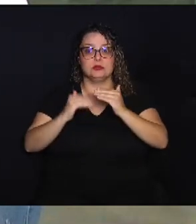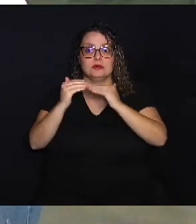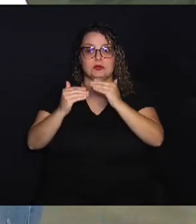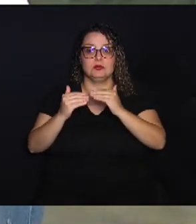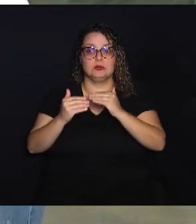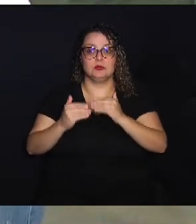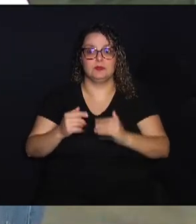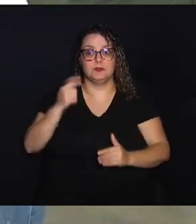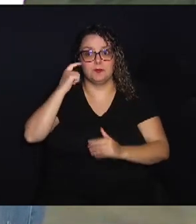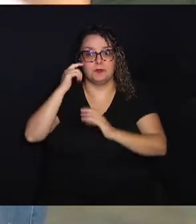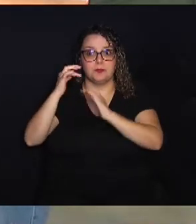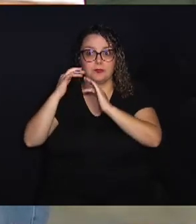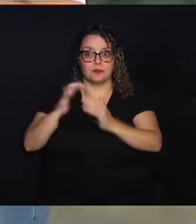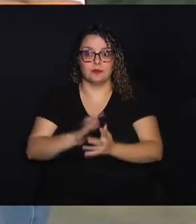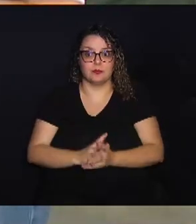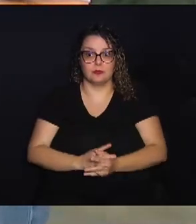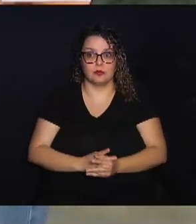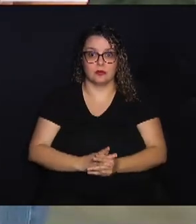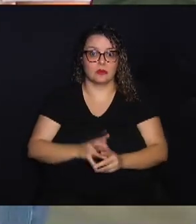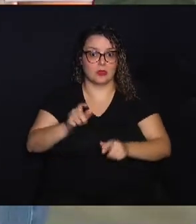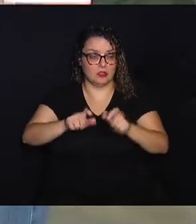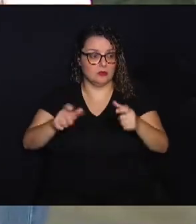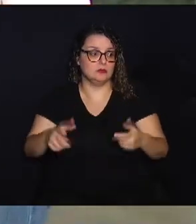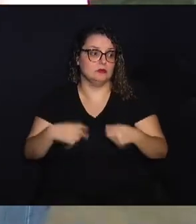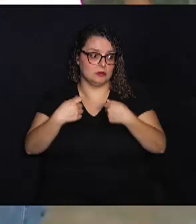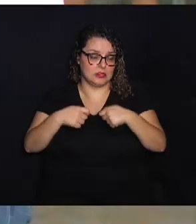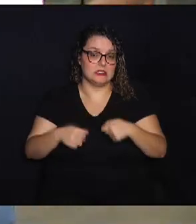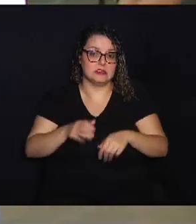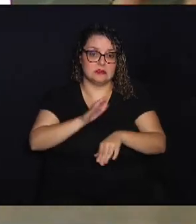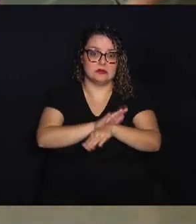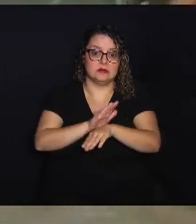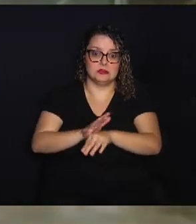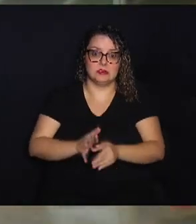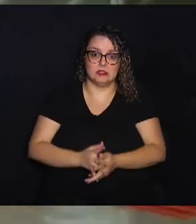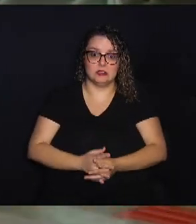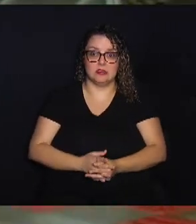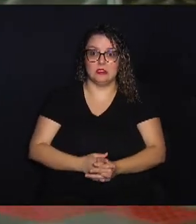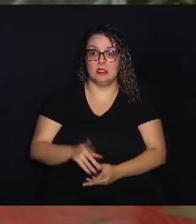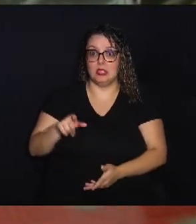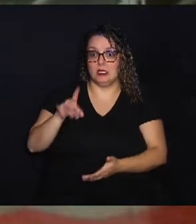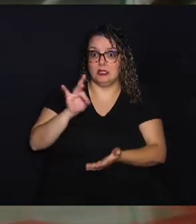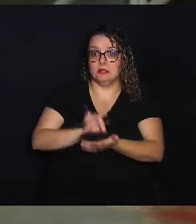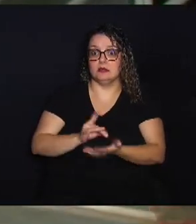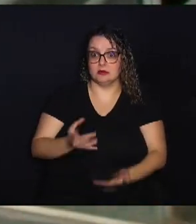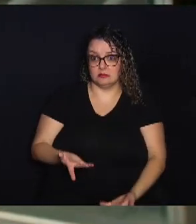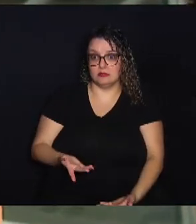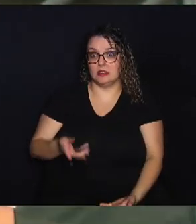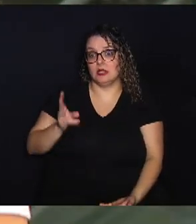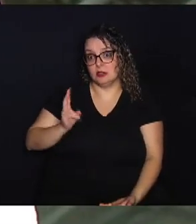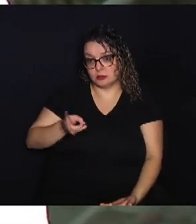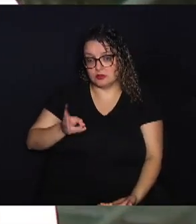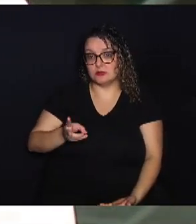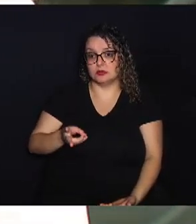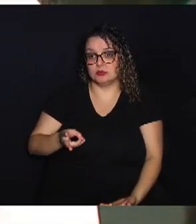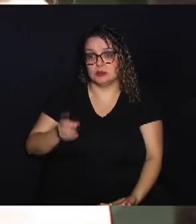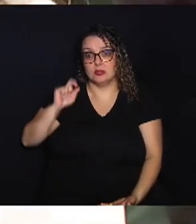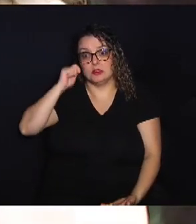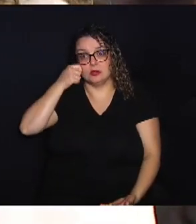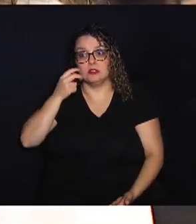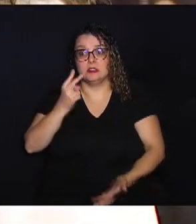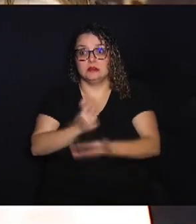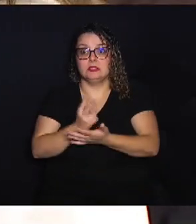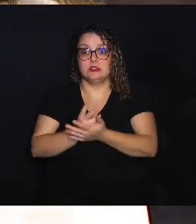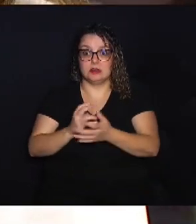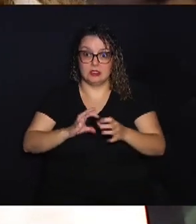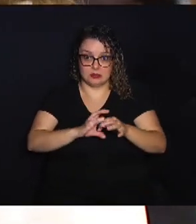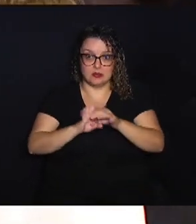de pensar em pessoas que precisavam de ajuda? Na realidade, desde sempre, os negros sempre foram muito